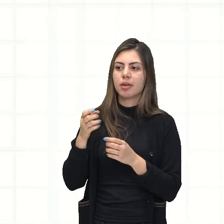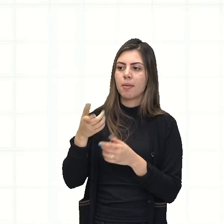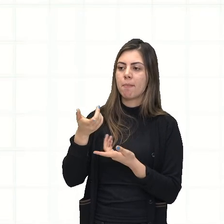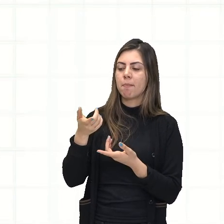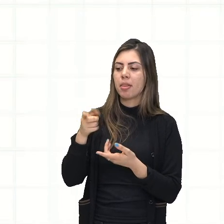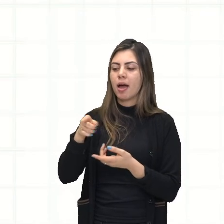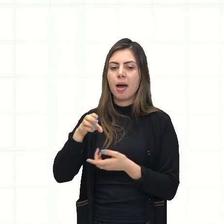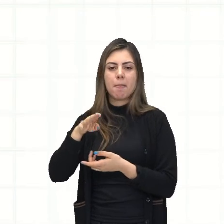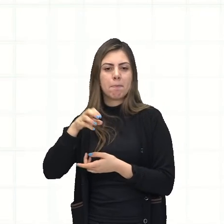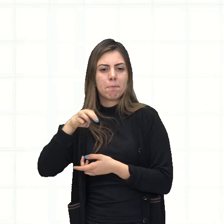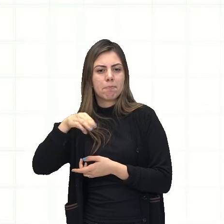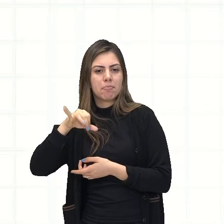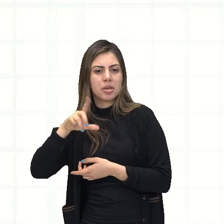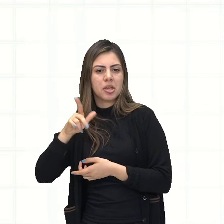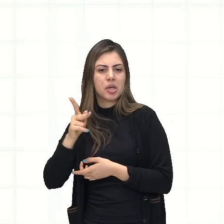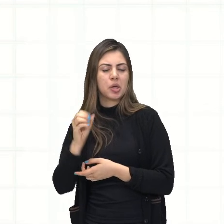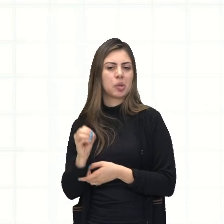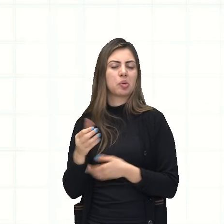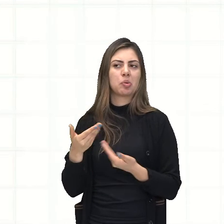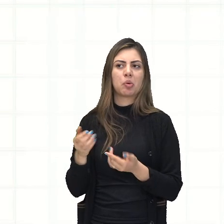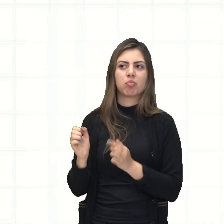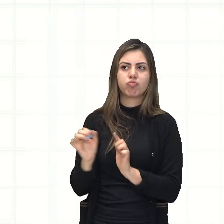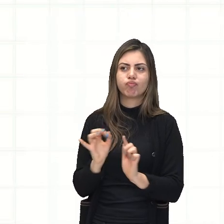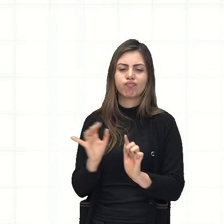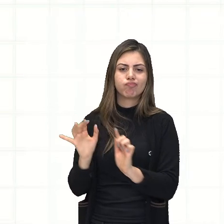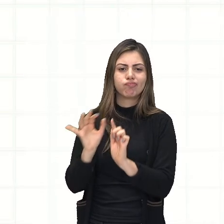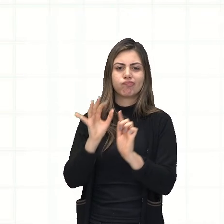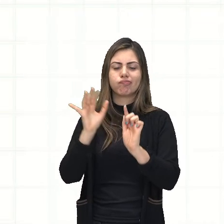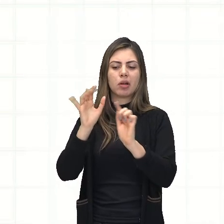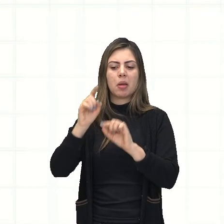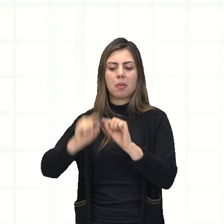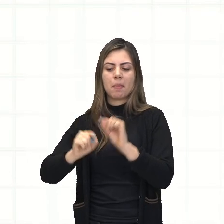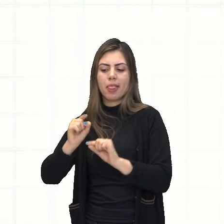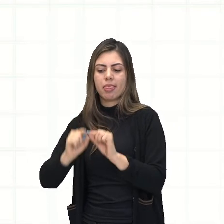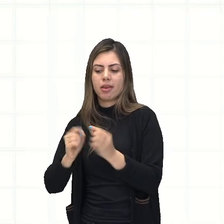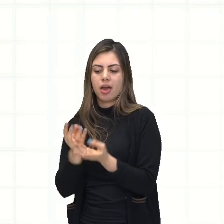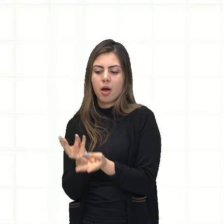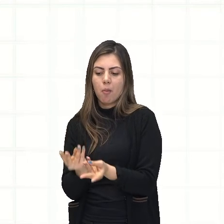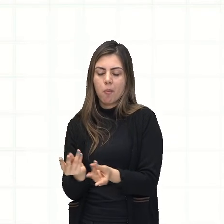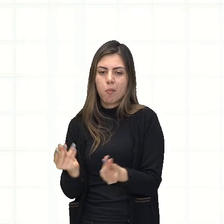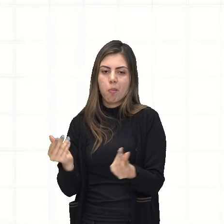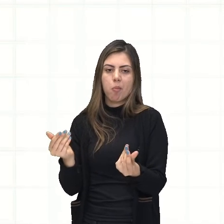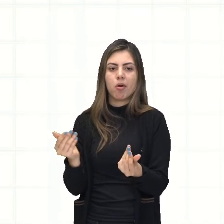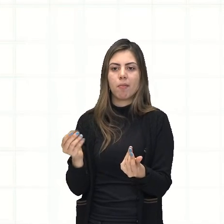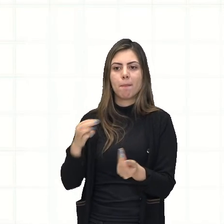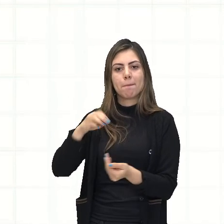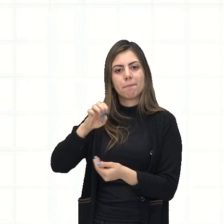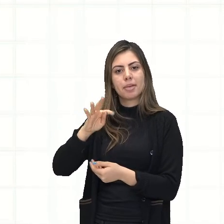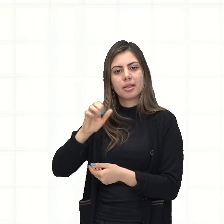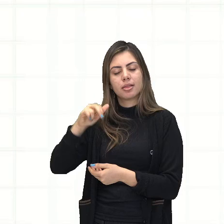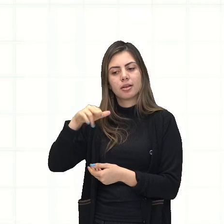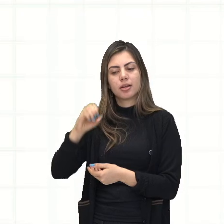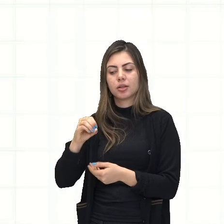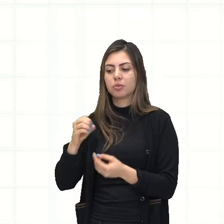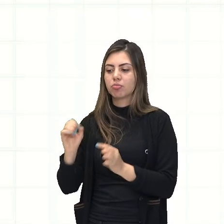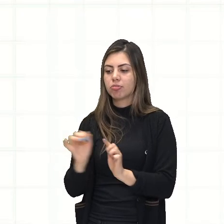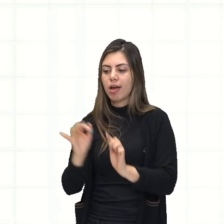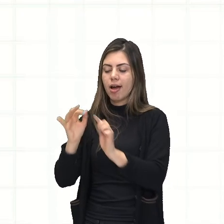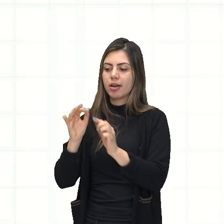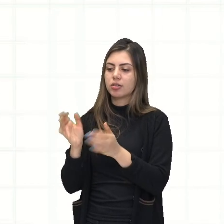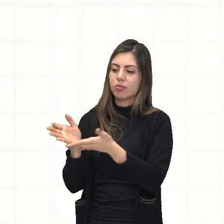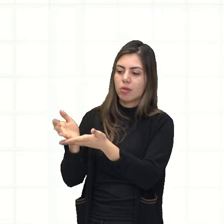né? Gases provenientes da decomposição de materiais orgânicos como metano. Então,